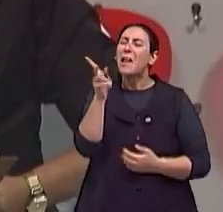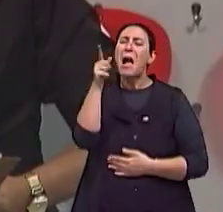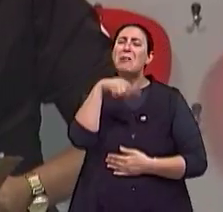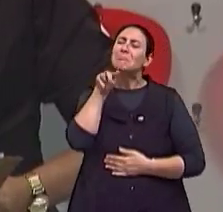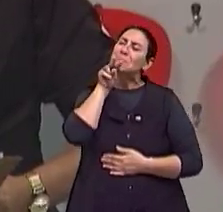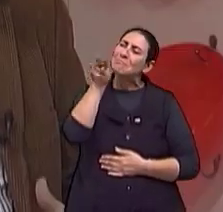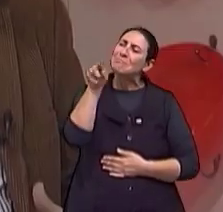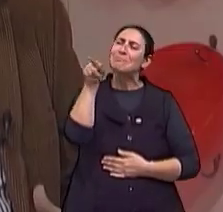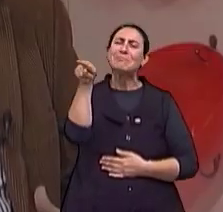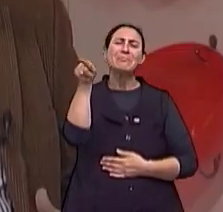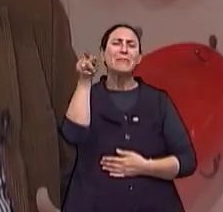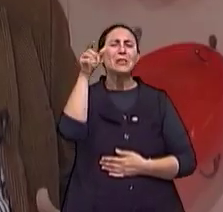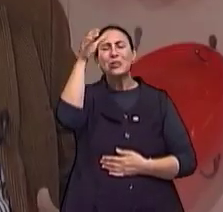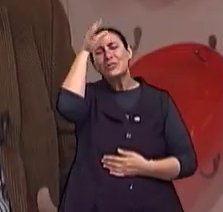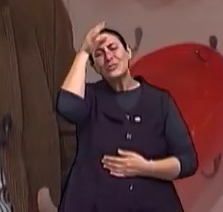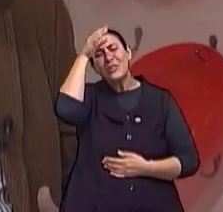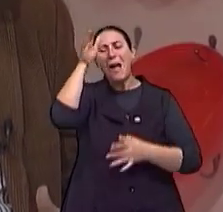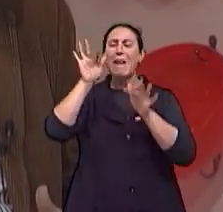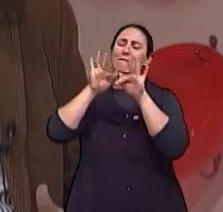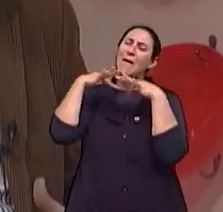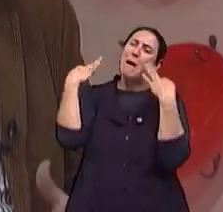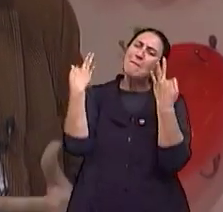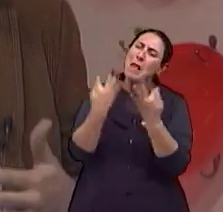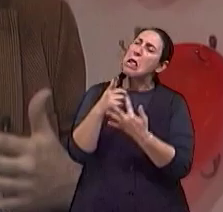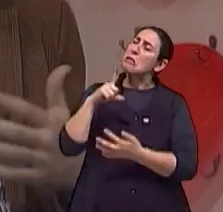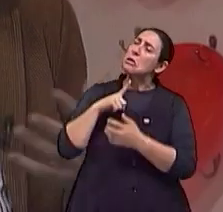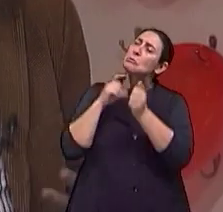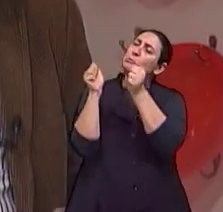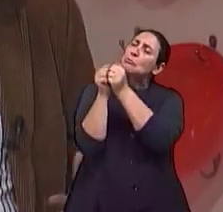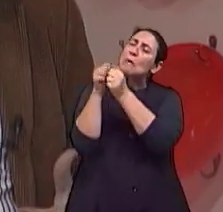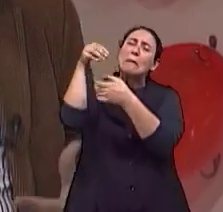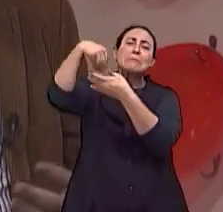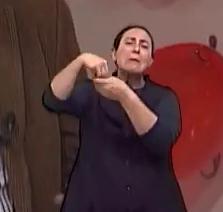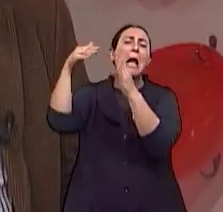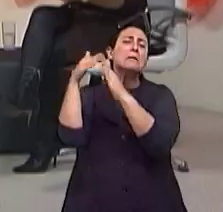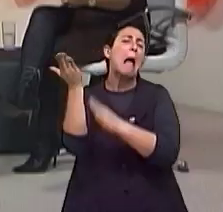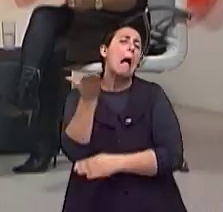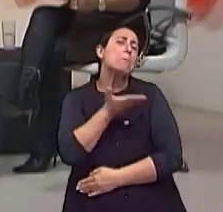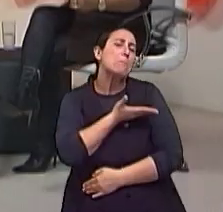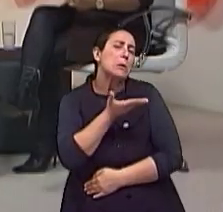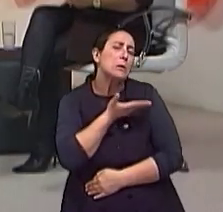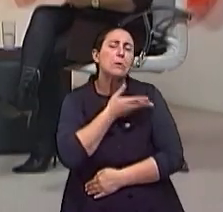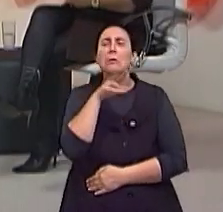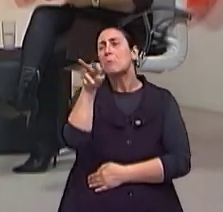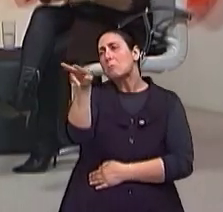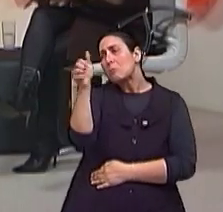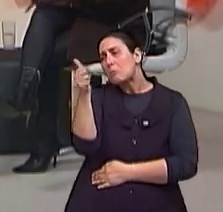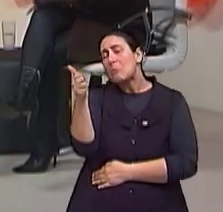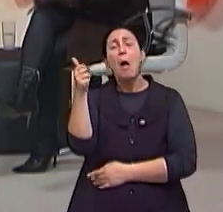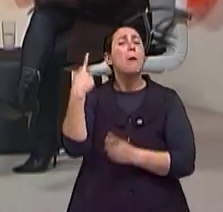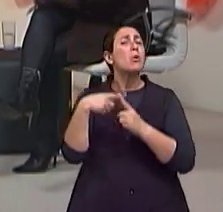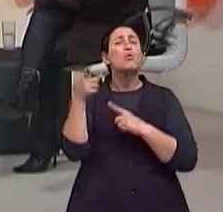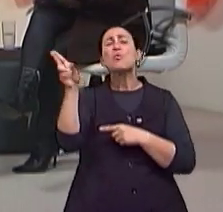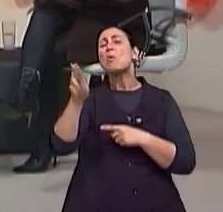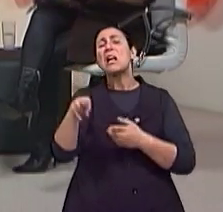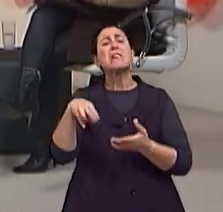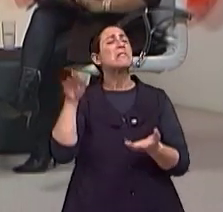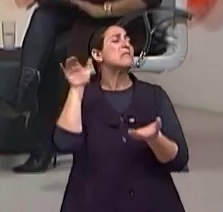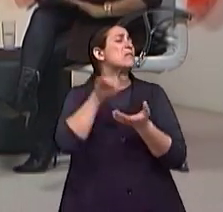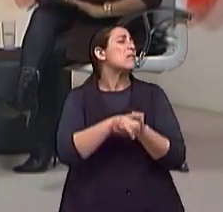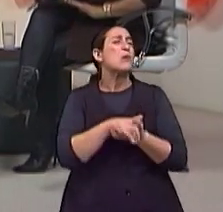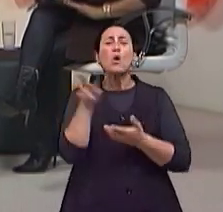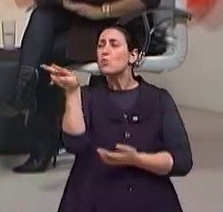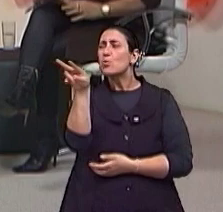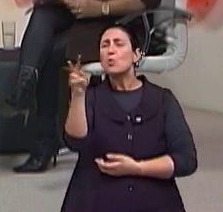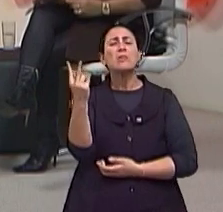que alguém tem lá na família, exatamente, né? Que vivia com uma amiga. Exatamente. Né? Ou que nunca teve ninguém também. Nunca tem, teve ninguém. Aquelas que nunca